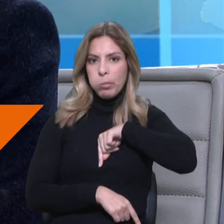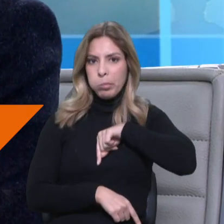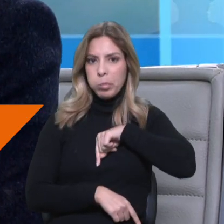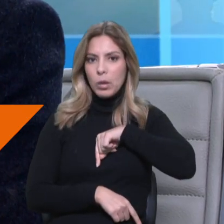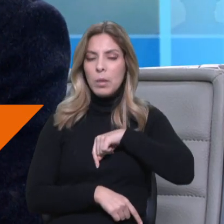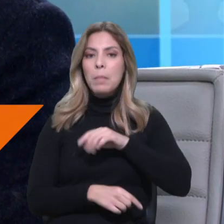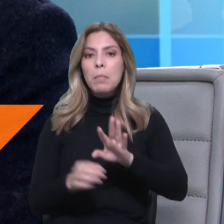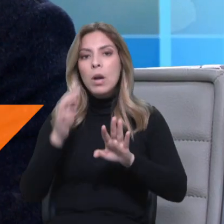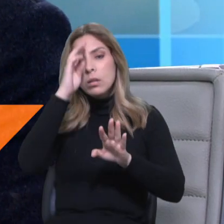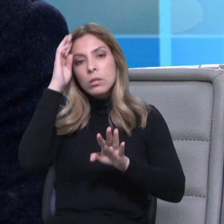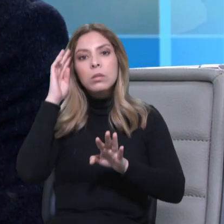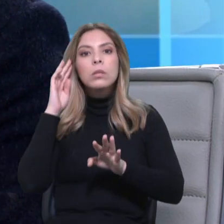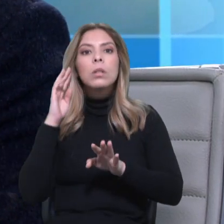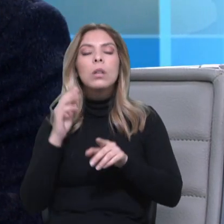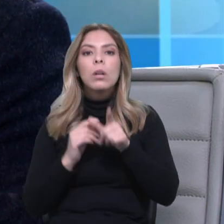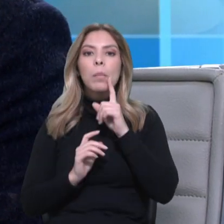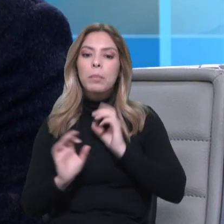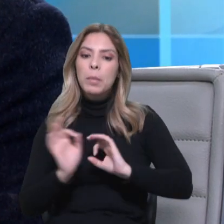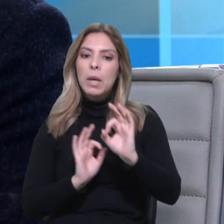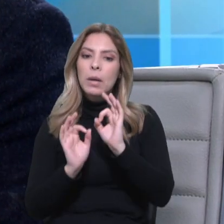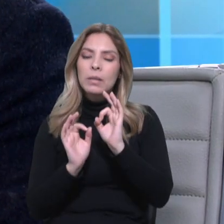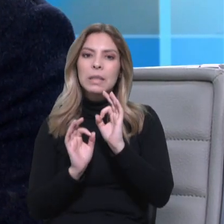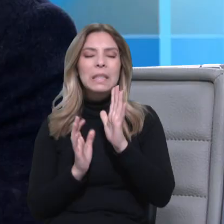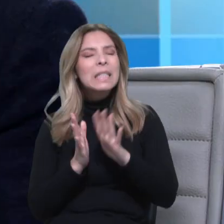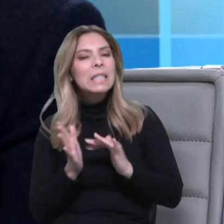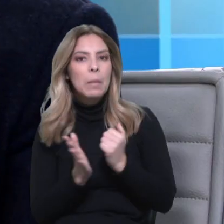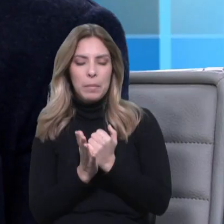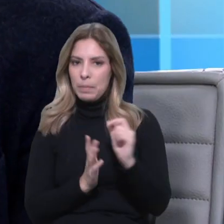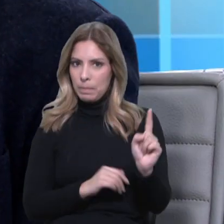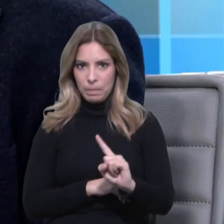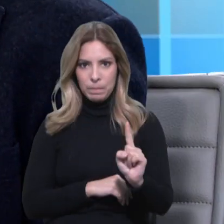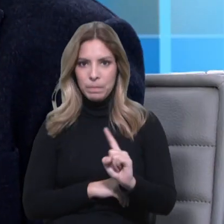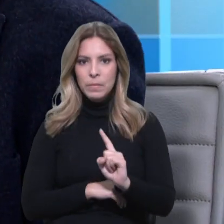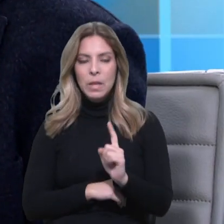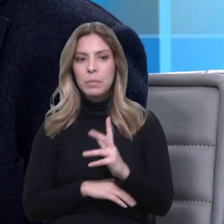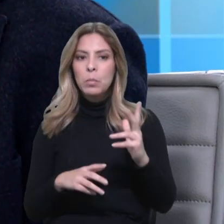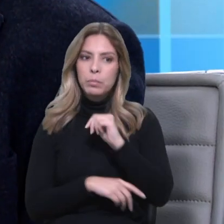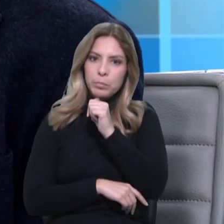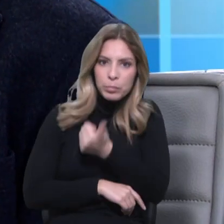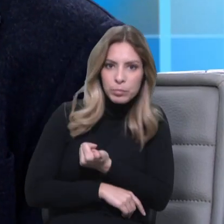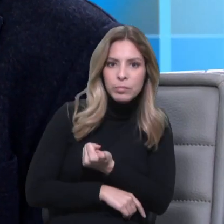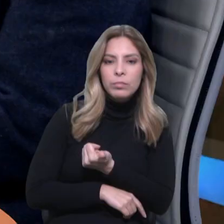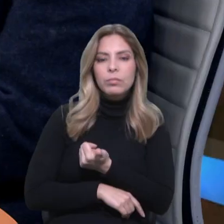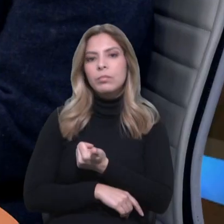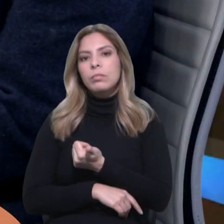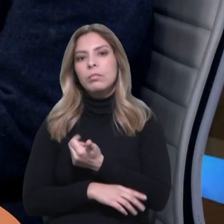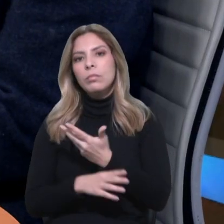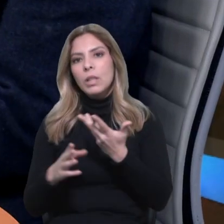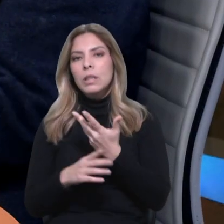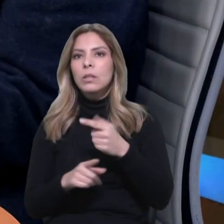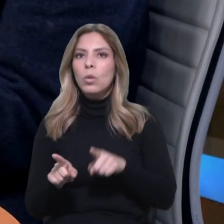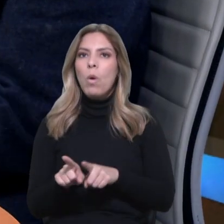nem sempre estamos muito preparados para lidar com as nossas perdas, quer seja com aquelas perdas que são